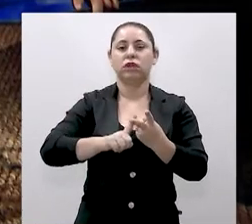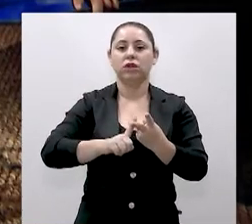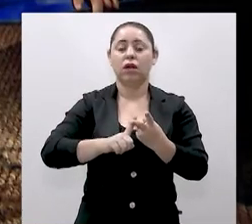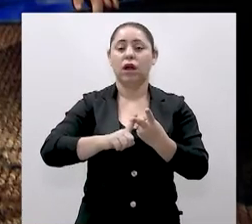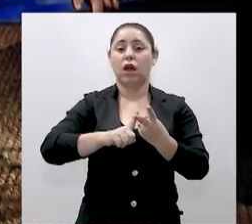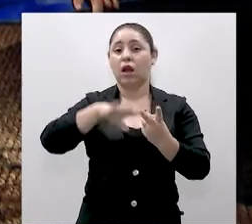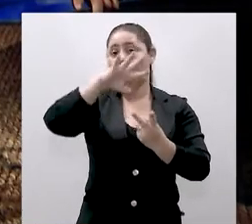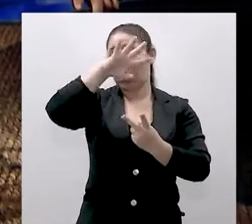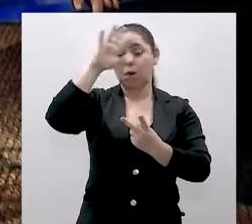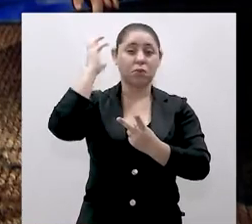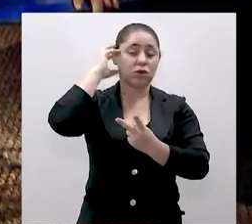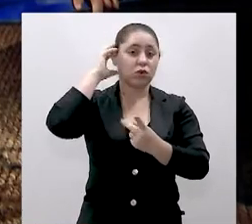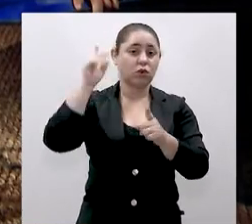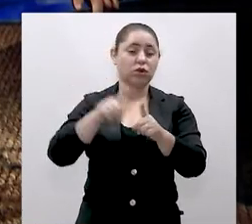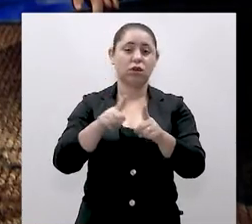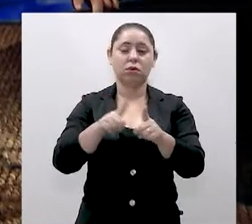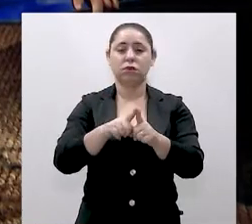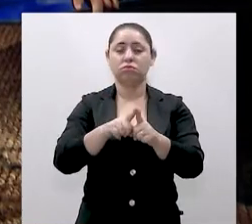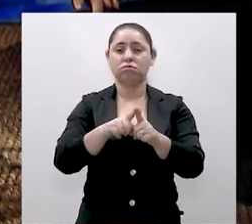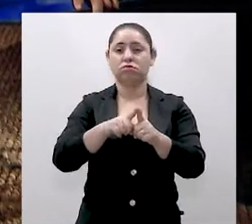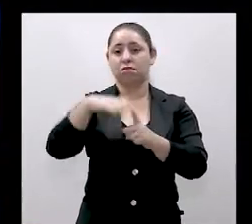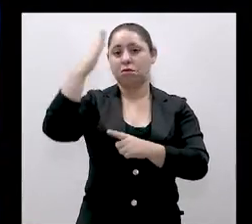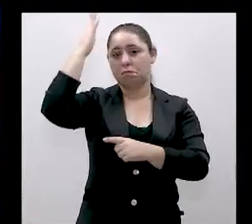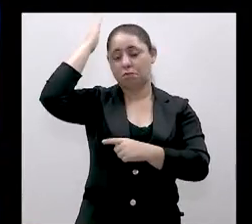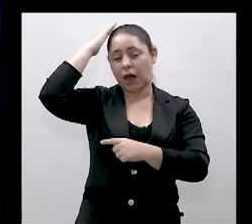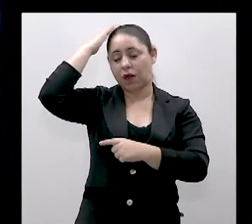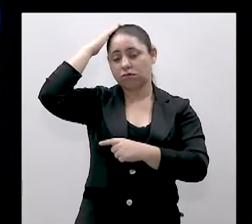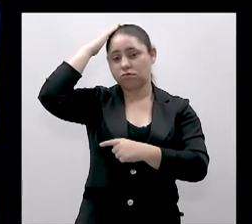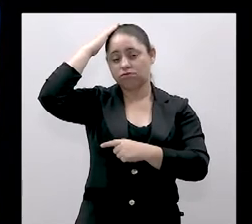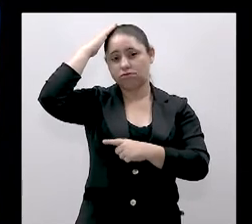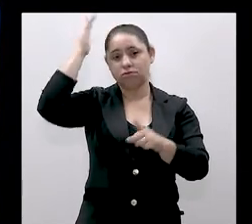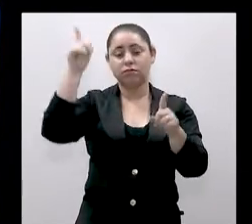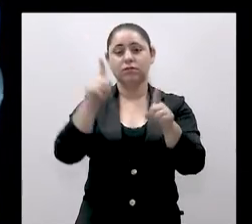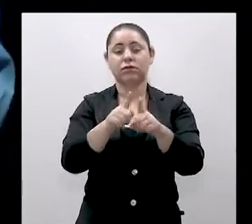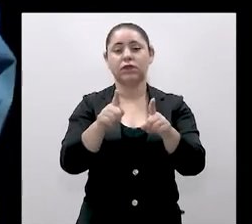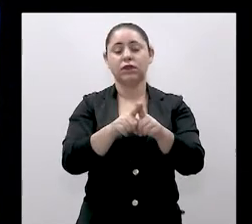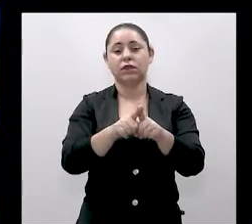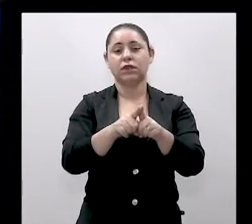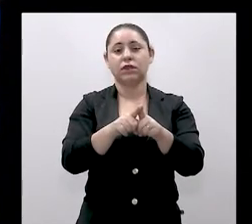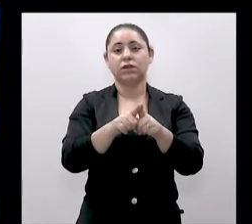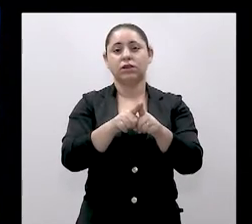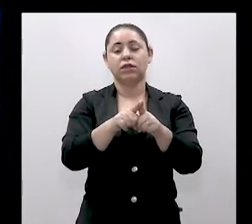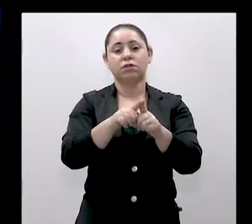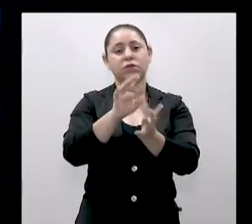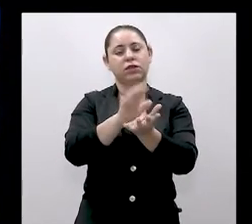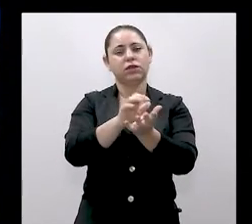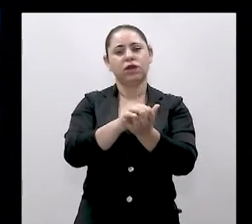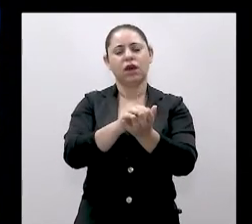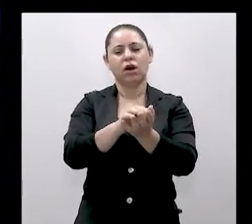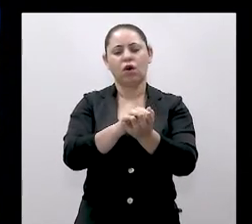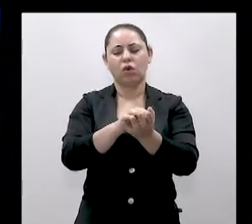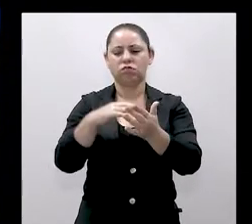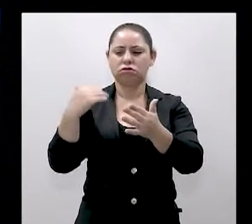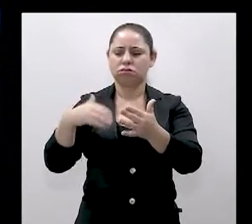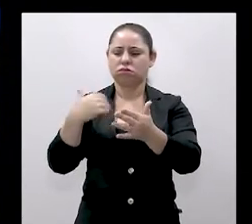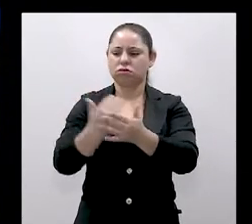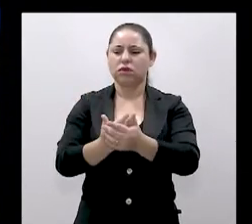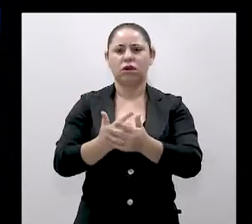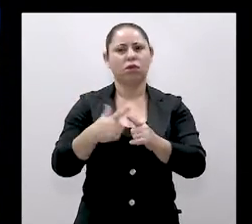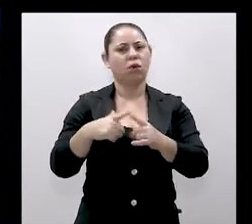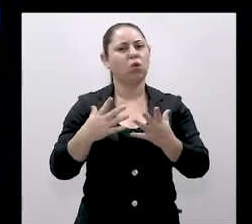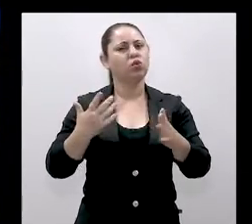além do Pará e do Maranhão também bom e foi uma época extraordinária porque existiam muitos